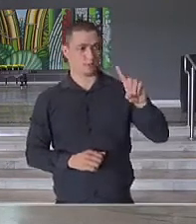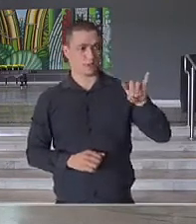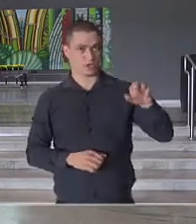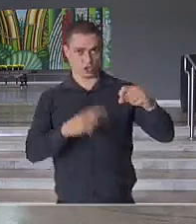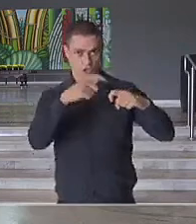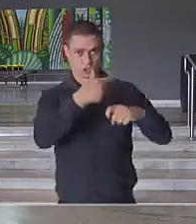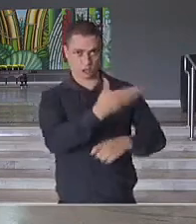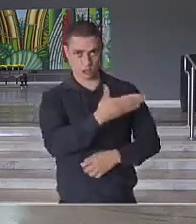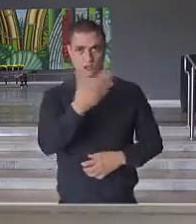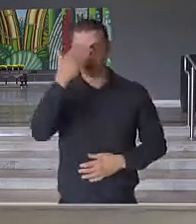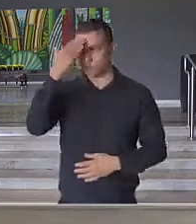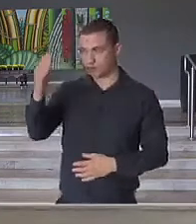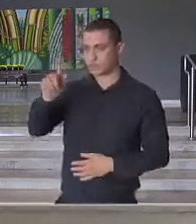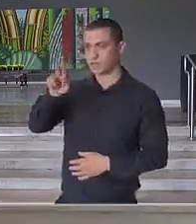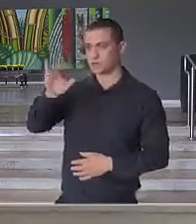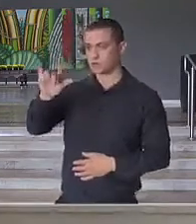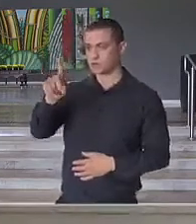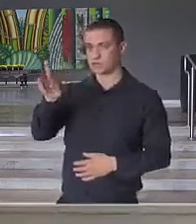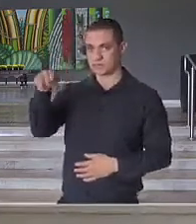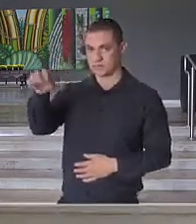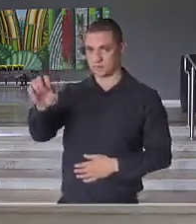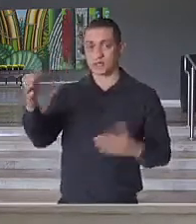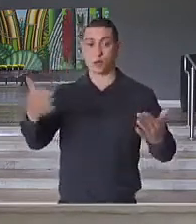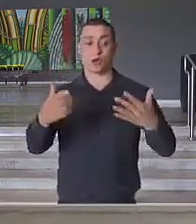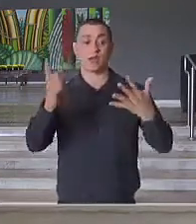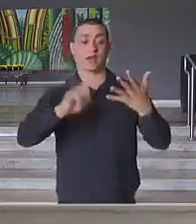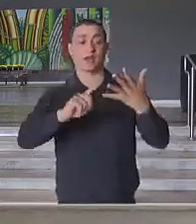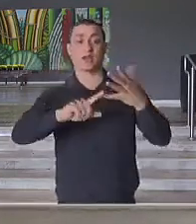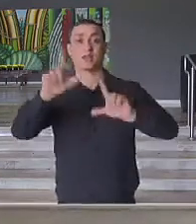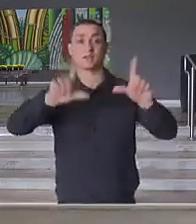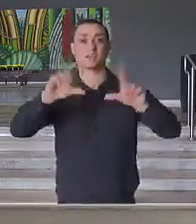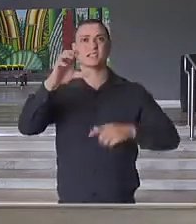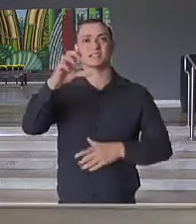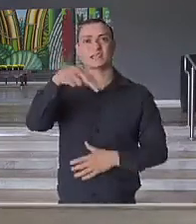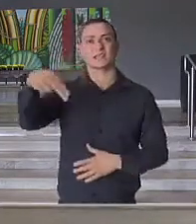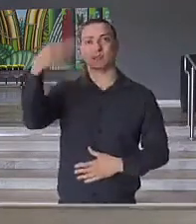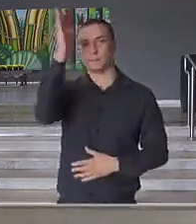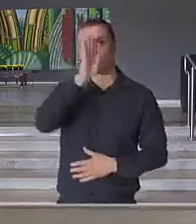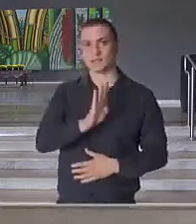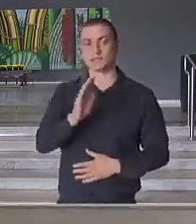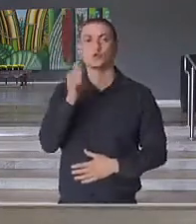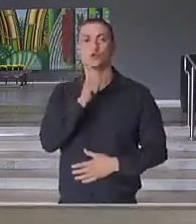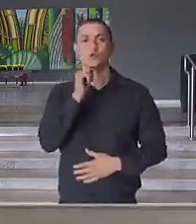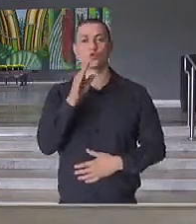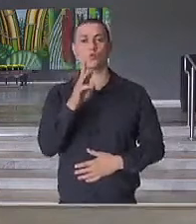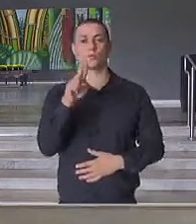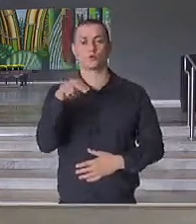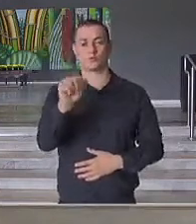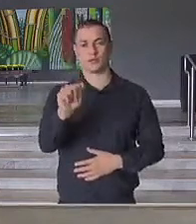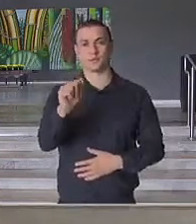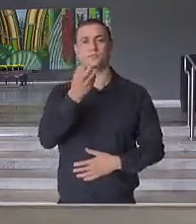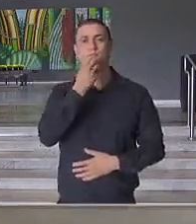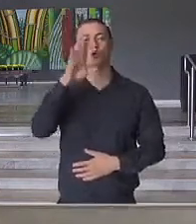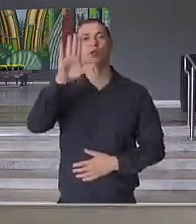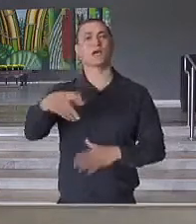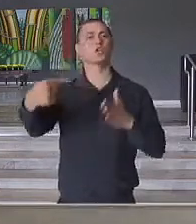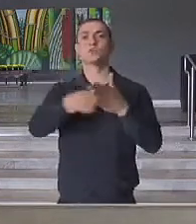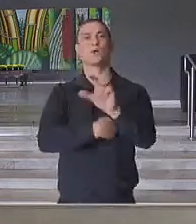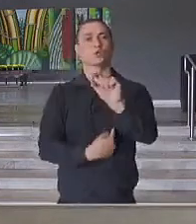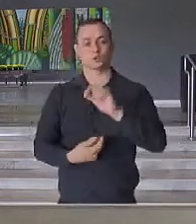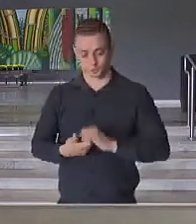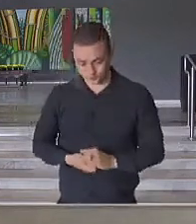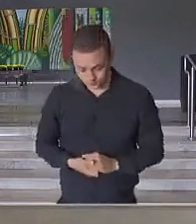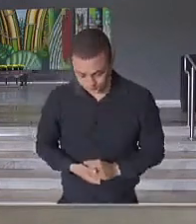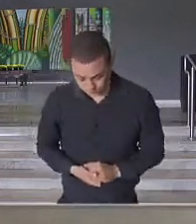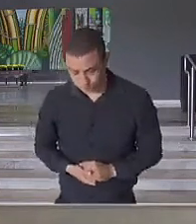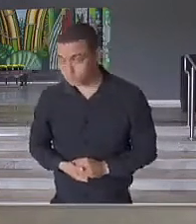Medina. Obrigado, Guilherme Bausa. Vamos agora para a CNN Brasil com a jornalista Bruna Macedo. Bruna, boa tarde. Sua pergunta, por